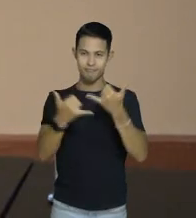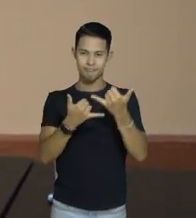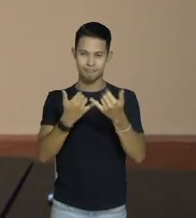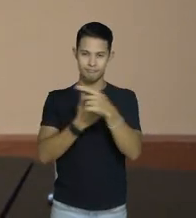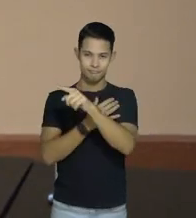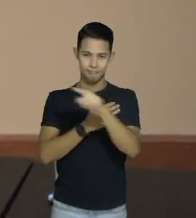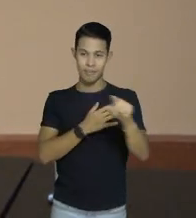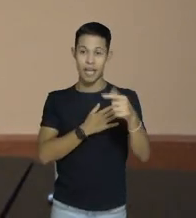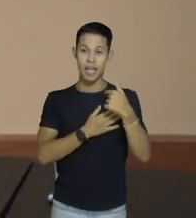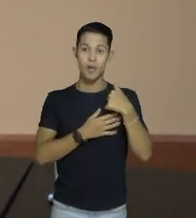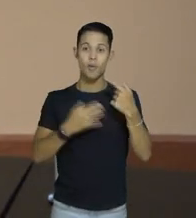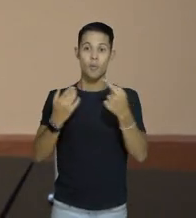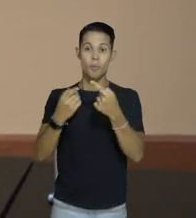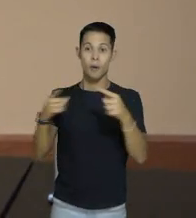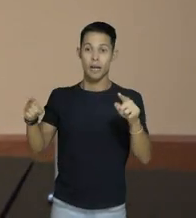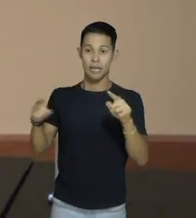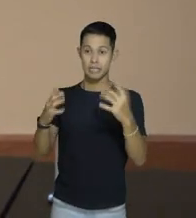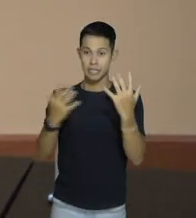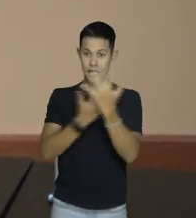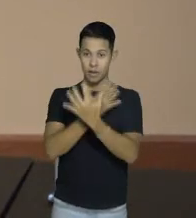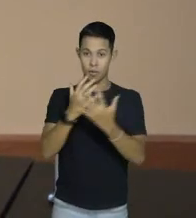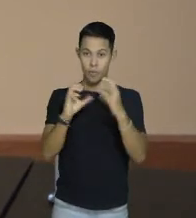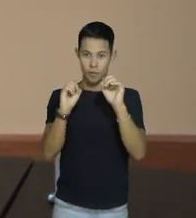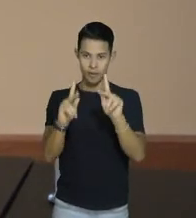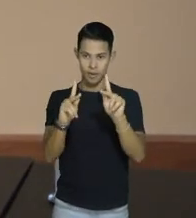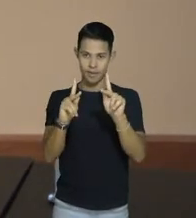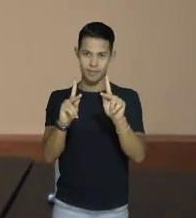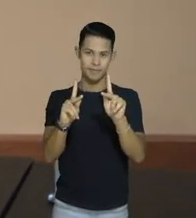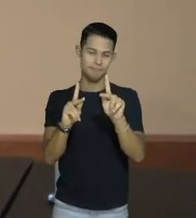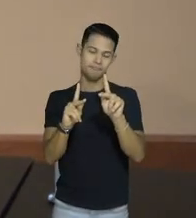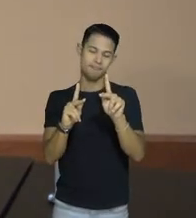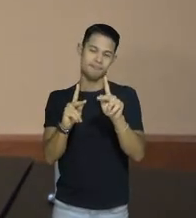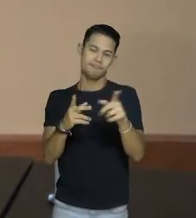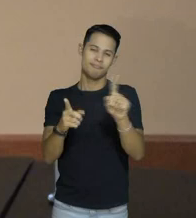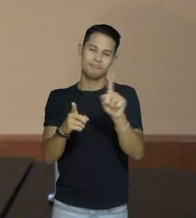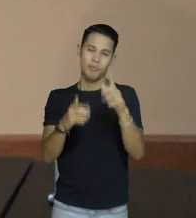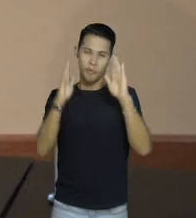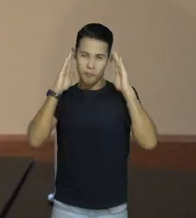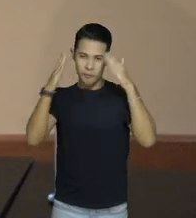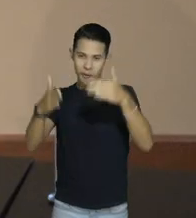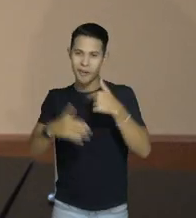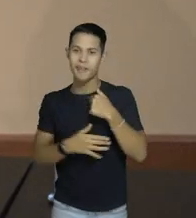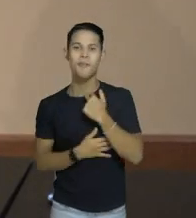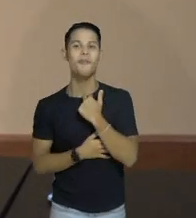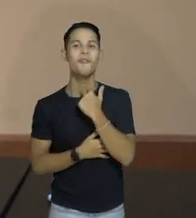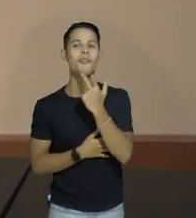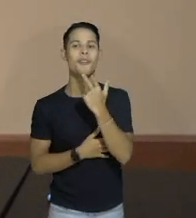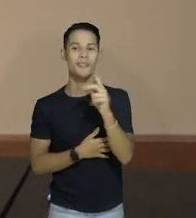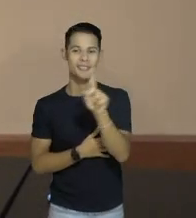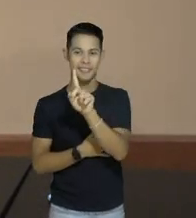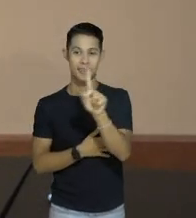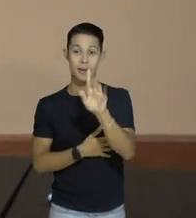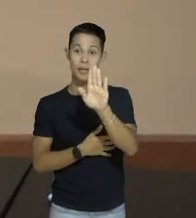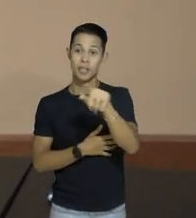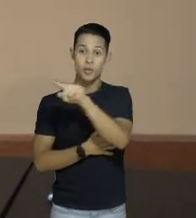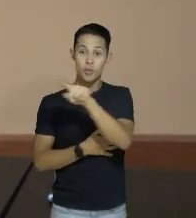canção. Não reparem o desafinar. E vamos ver se vocês descobrem qual é a